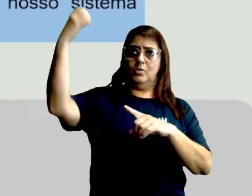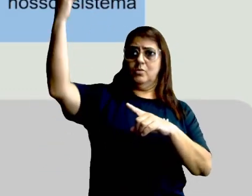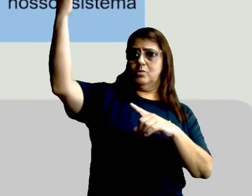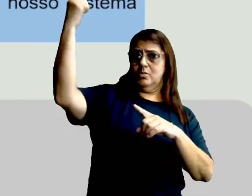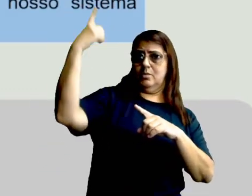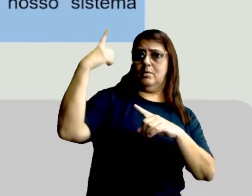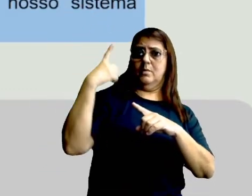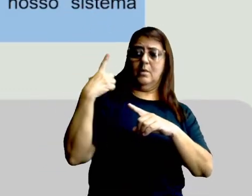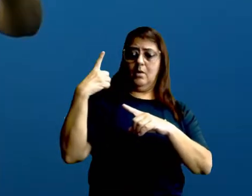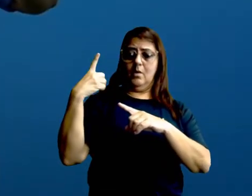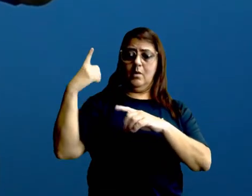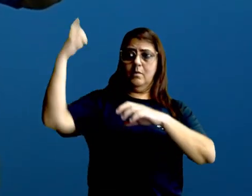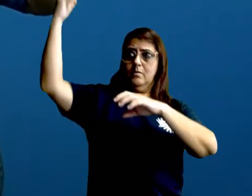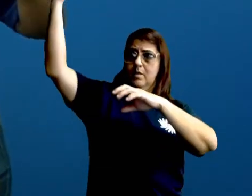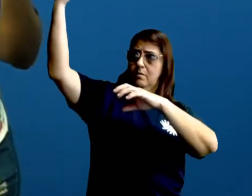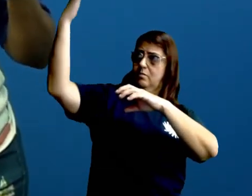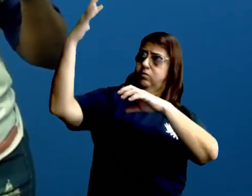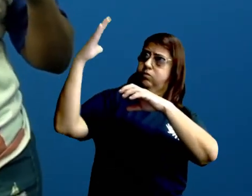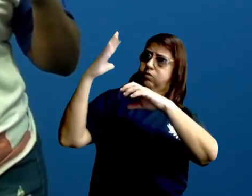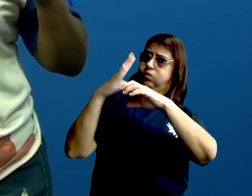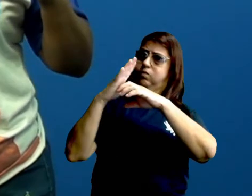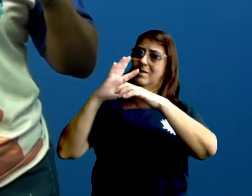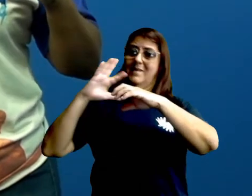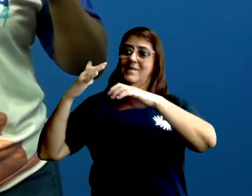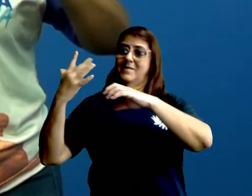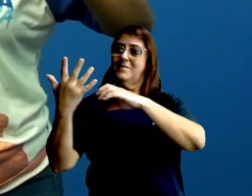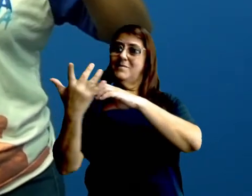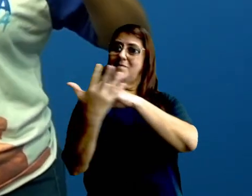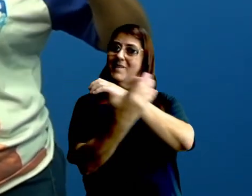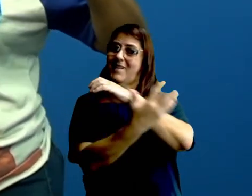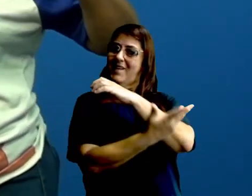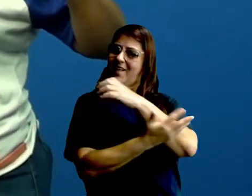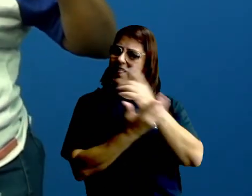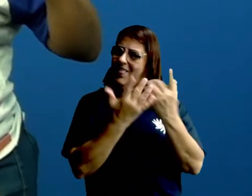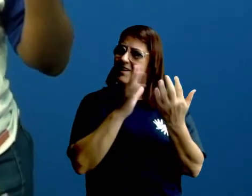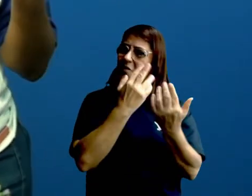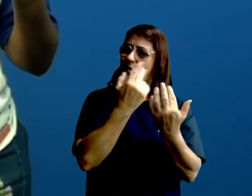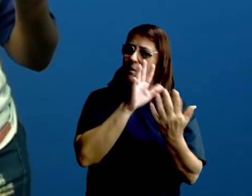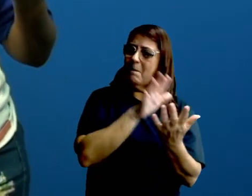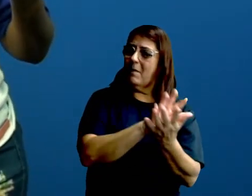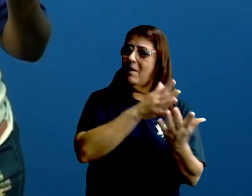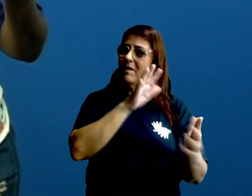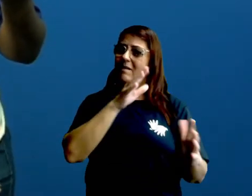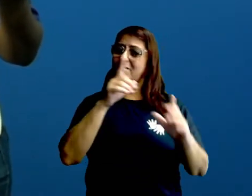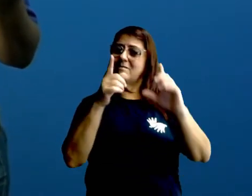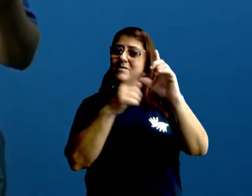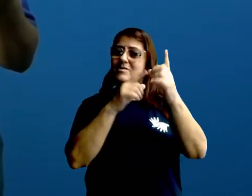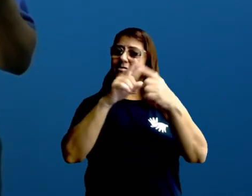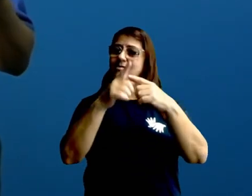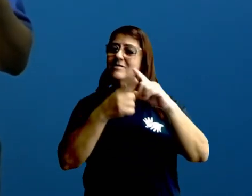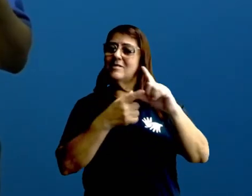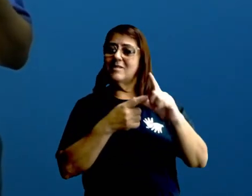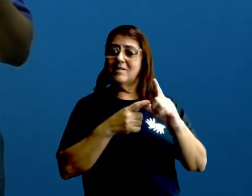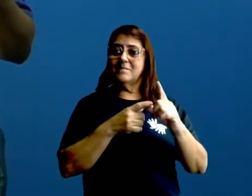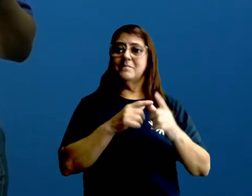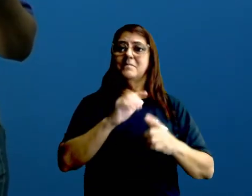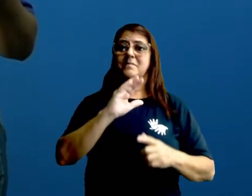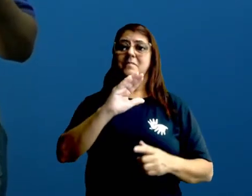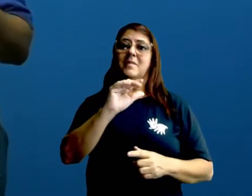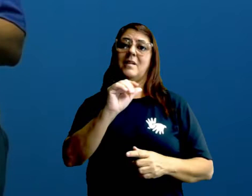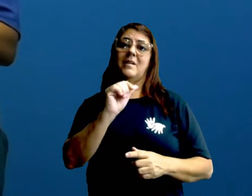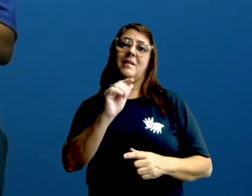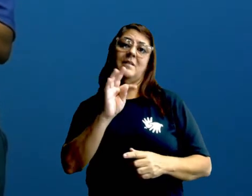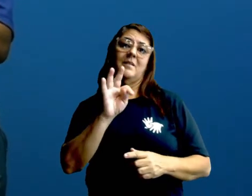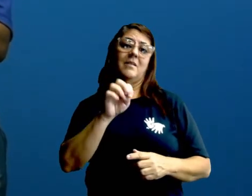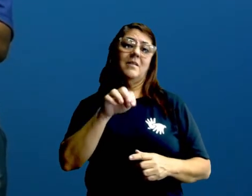sistema solar. Ou seja, vejam só, quando a gente vê, né, a estrela cadente, que a gente chama, que são os meteoros que vêm, na